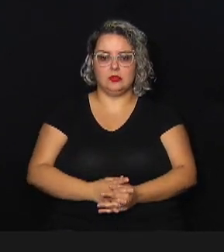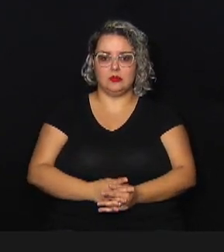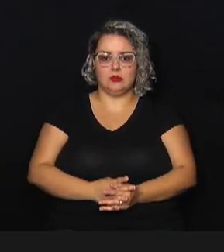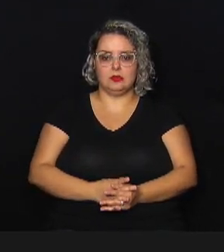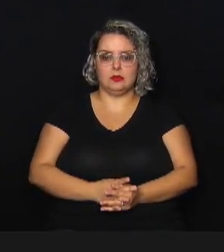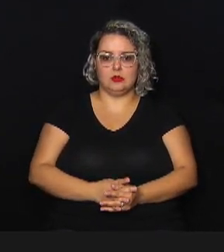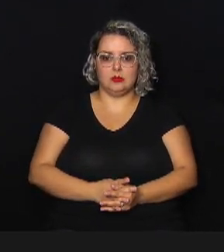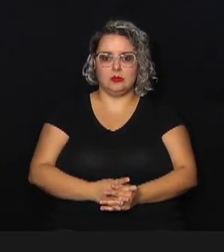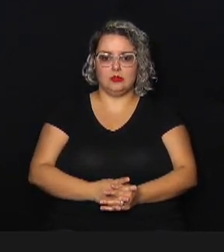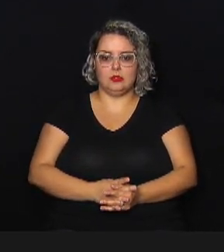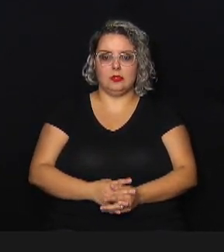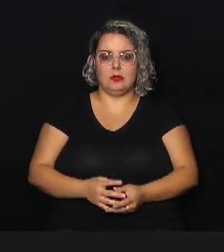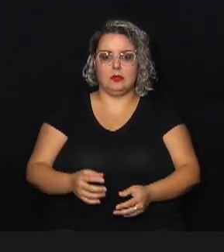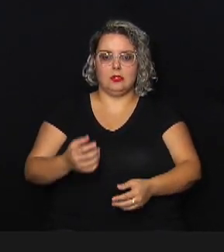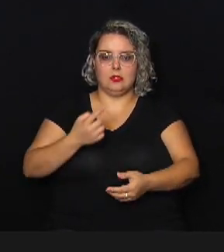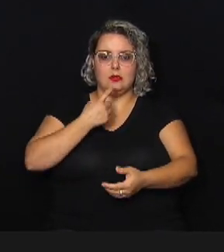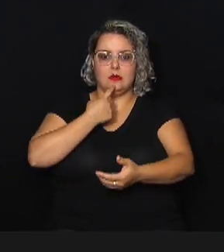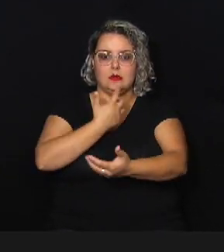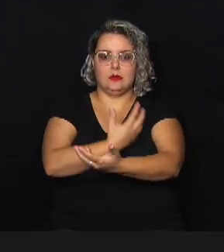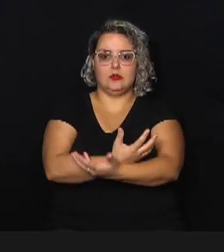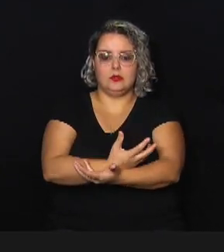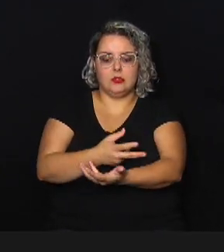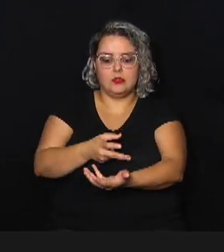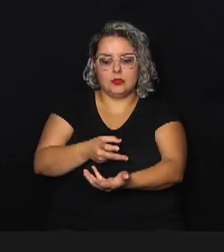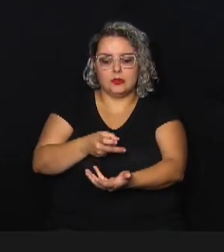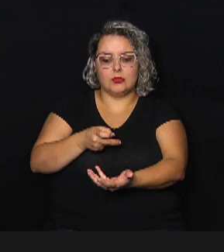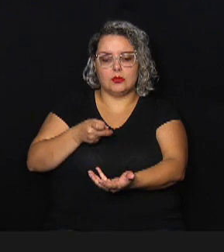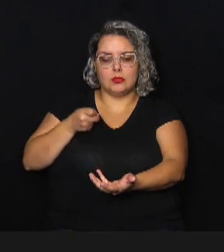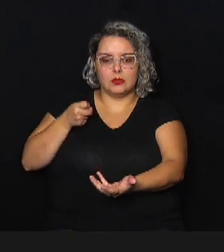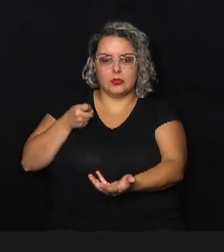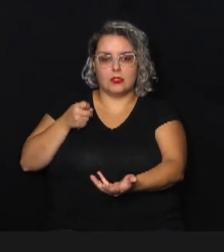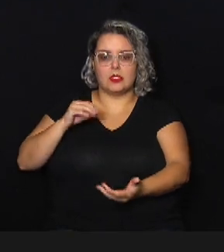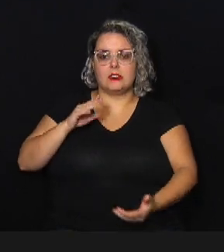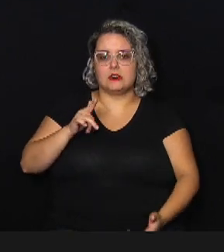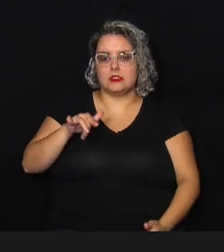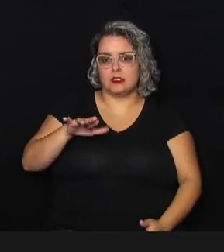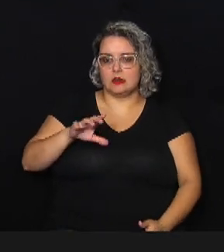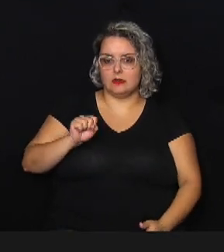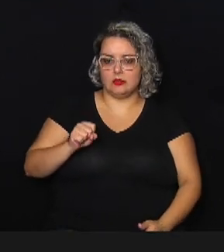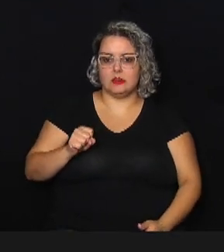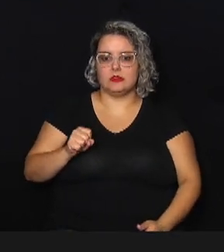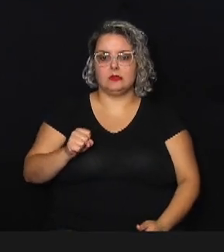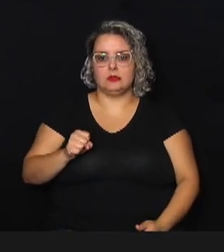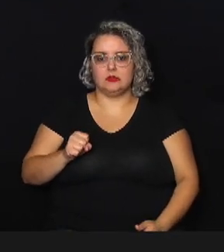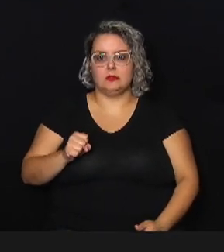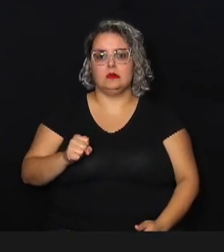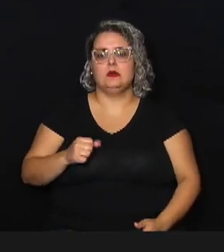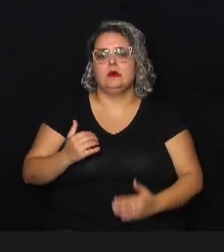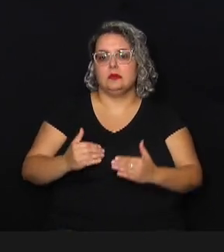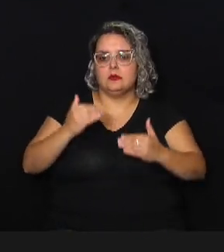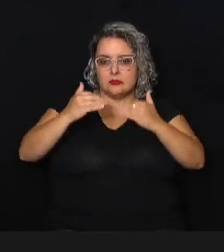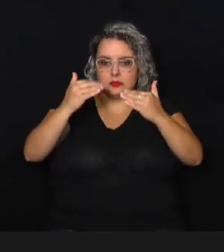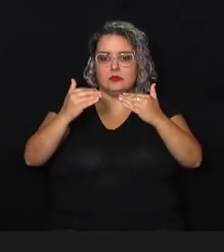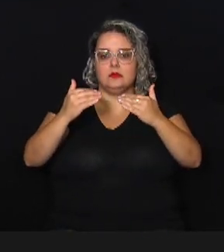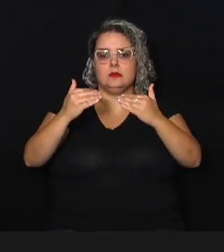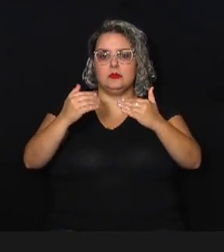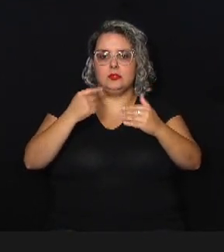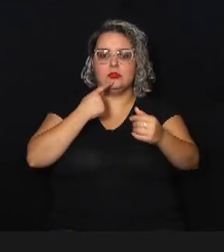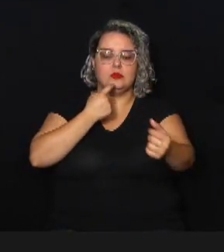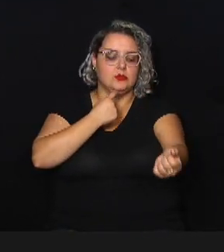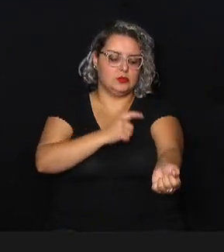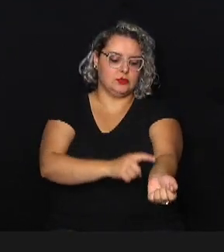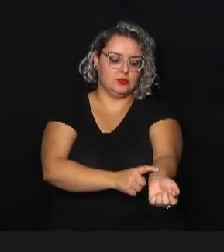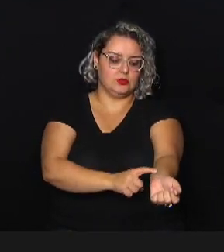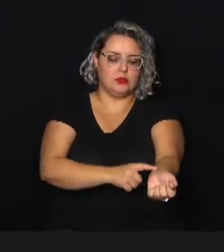líquido lá da medula óssea, então as células progenitoras, que a gente chama, tá? Então são as células formadoras do sangue, tá? E